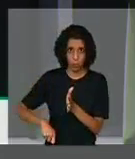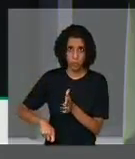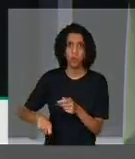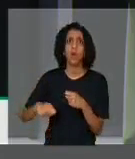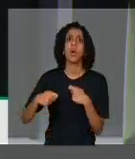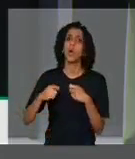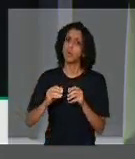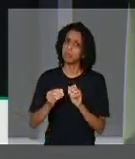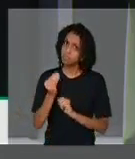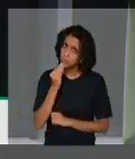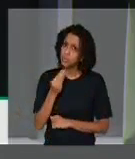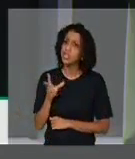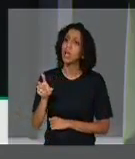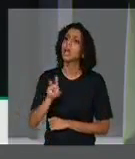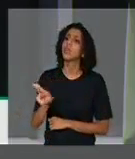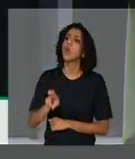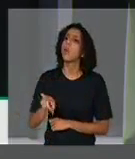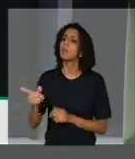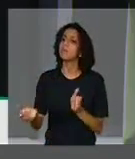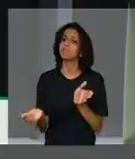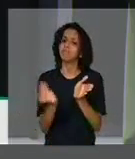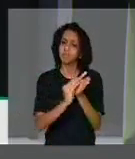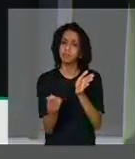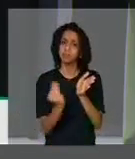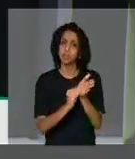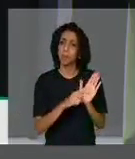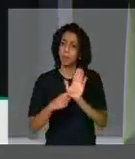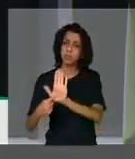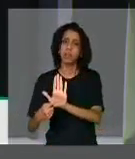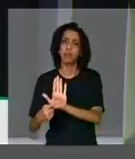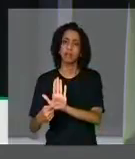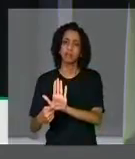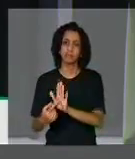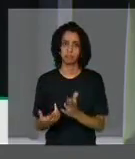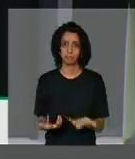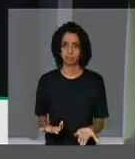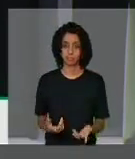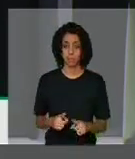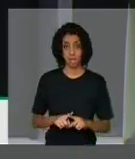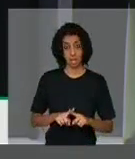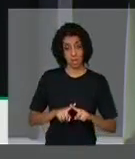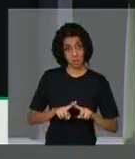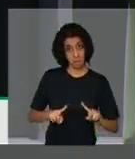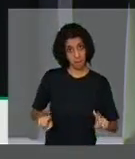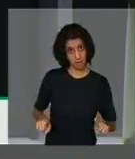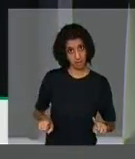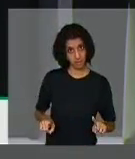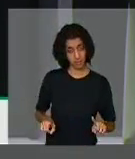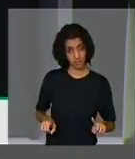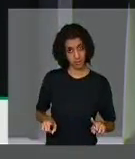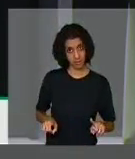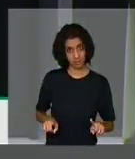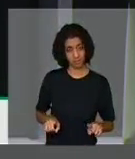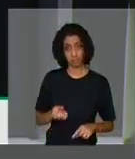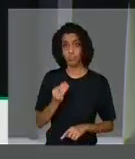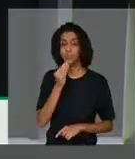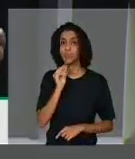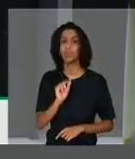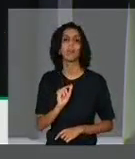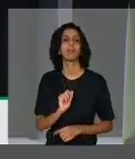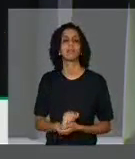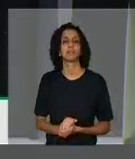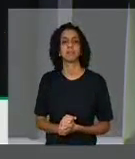omitir esse assunto. De cronograma para que a dívida previdenciária